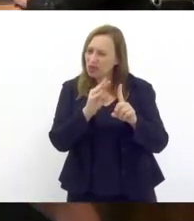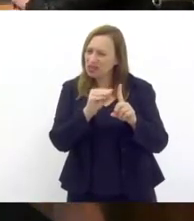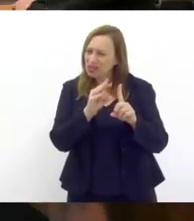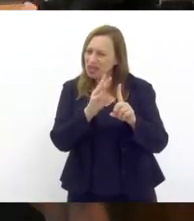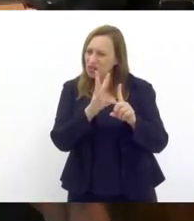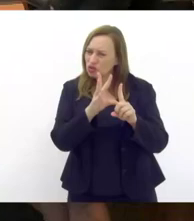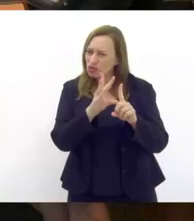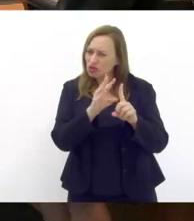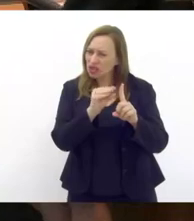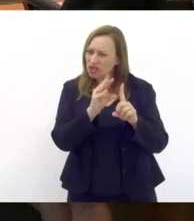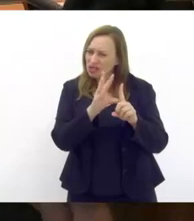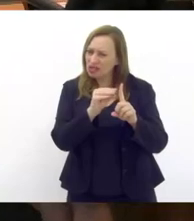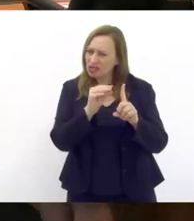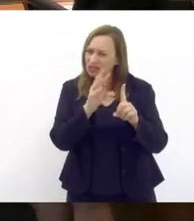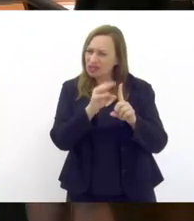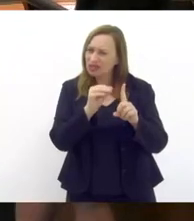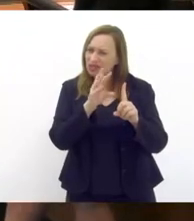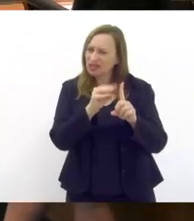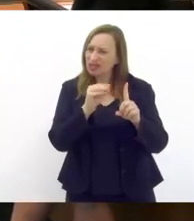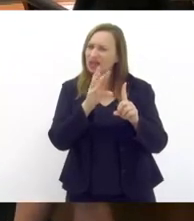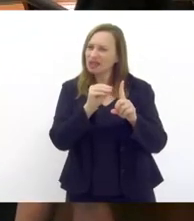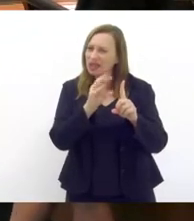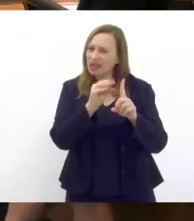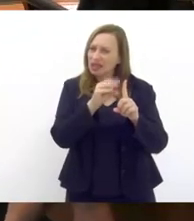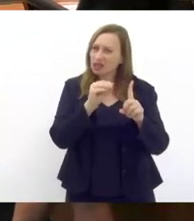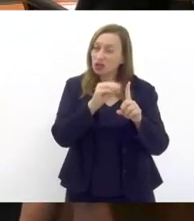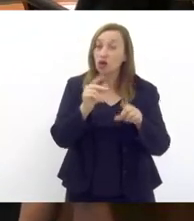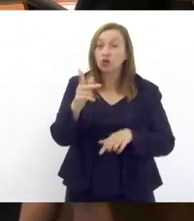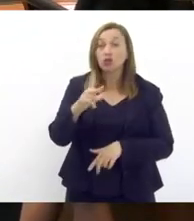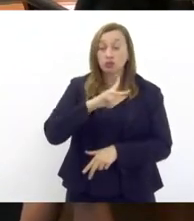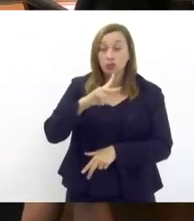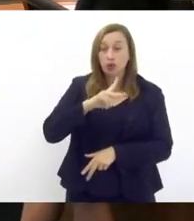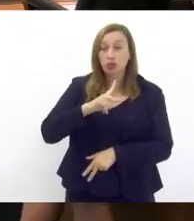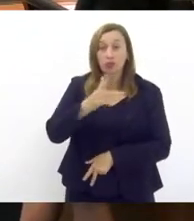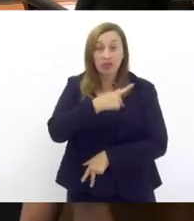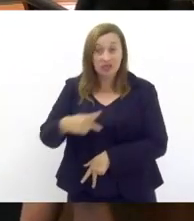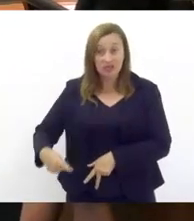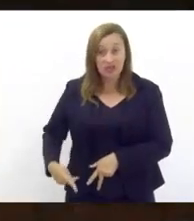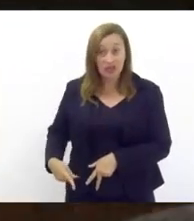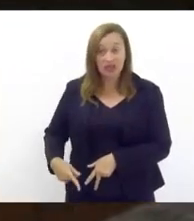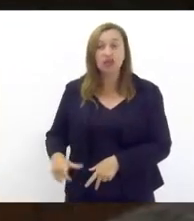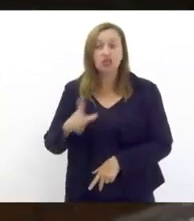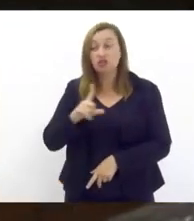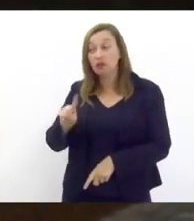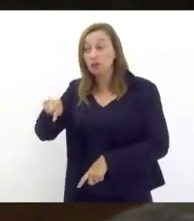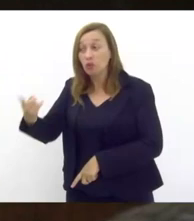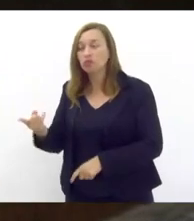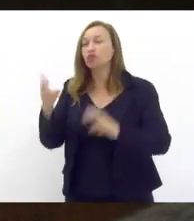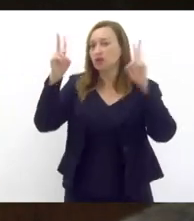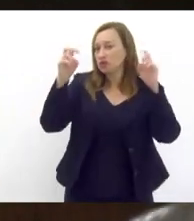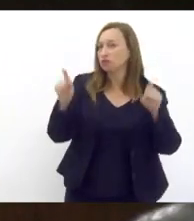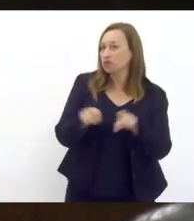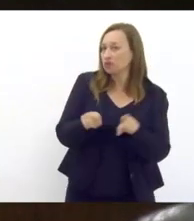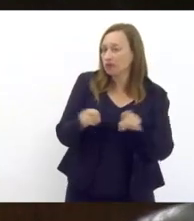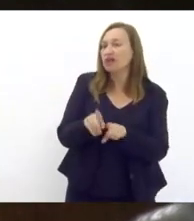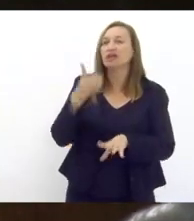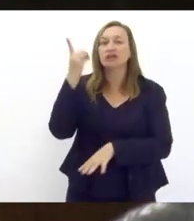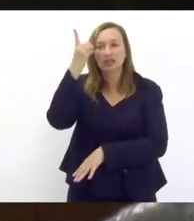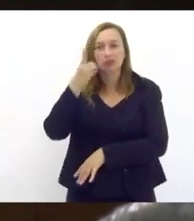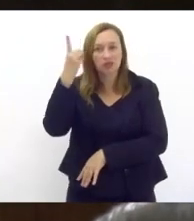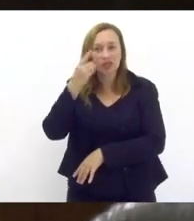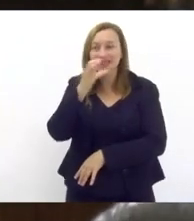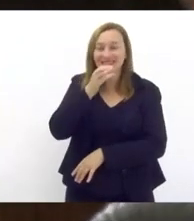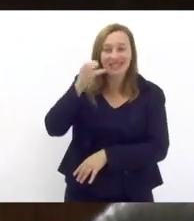próprio presidente do órgão, que agora está sendo apurado devidamente. Tivemos outro caso, deputada Célia, falo isso para